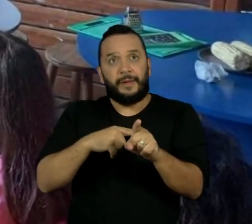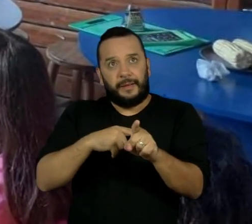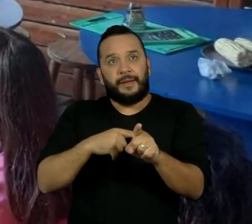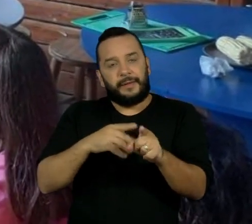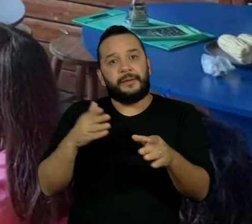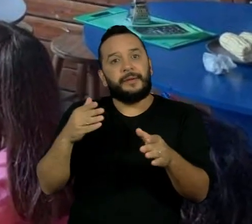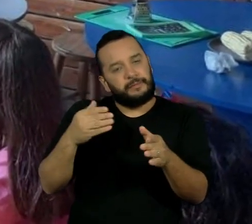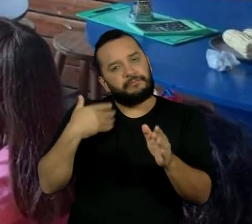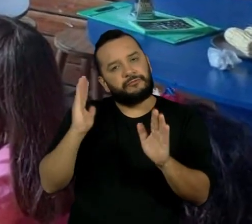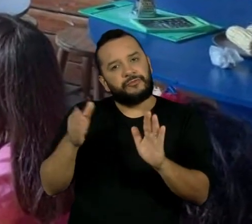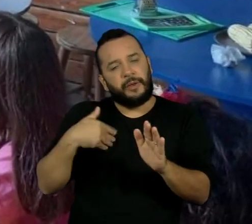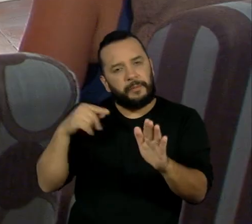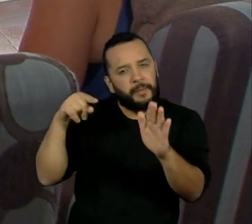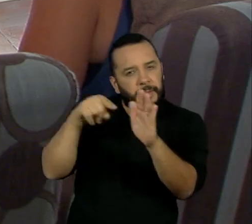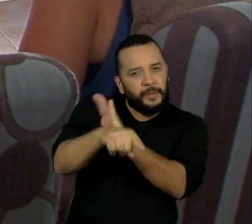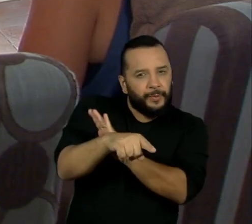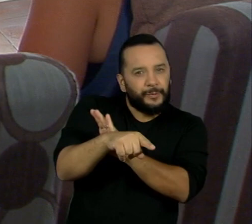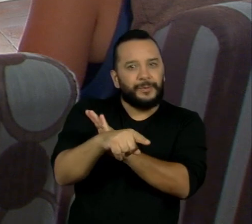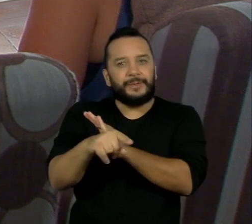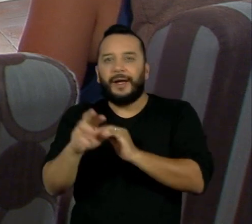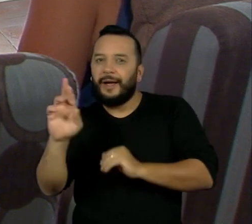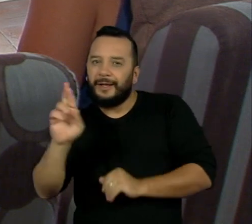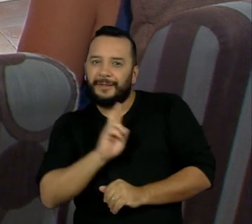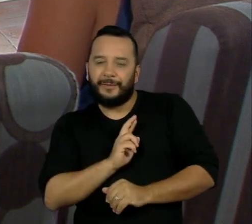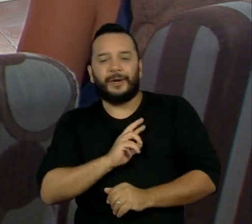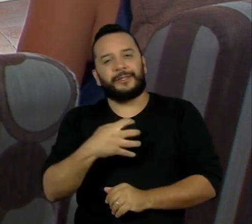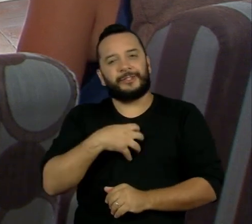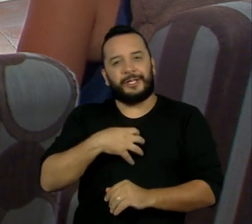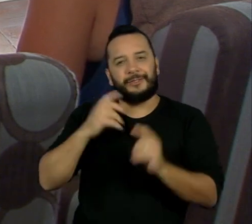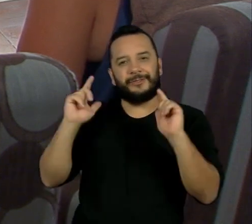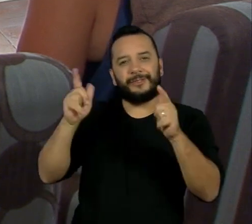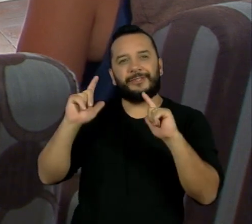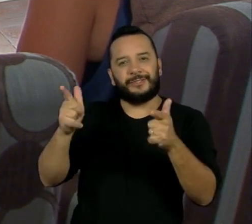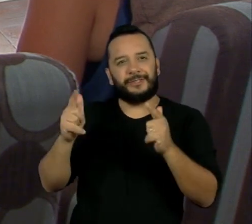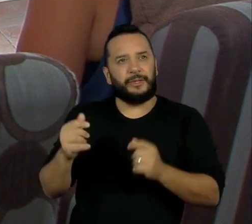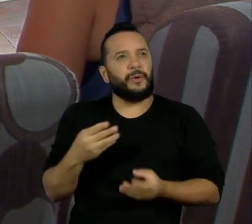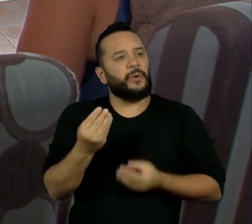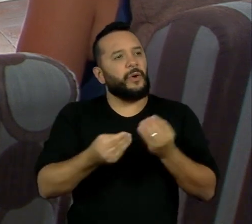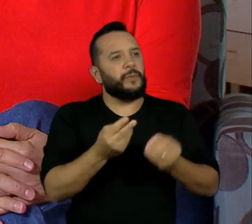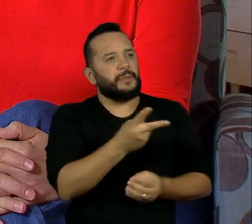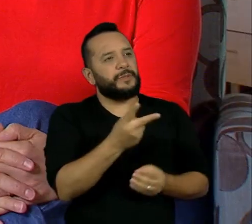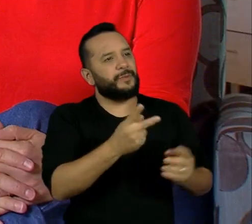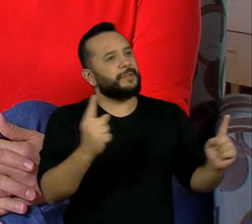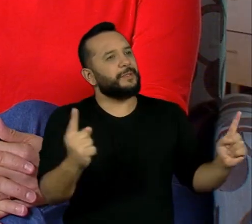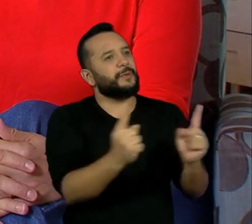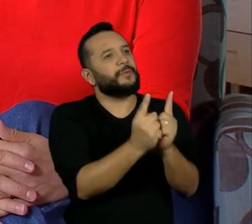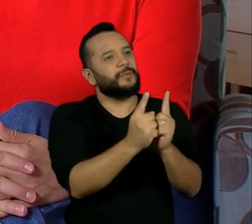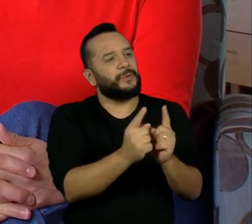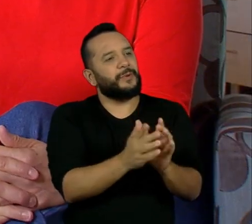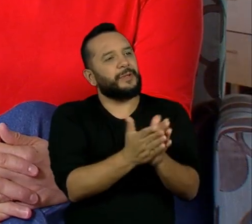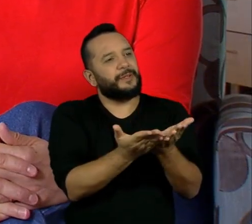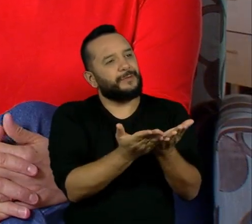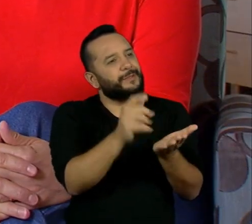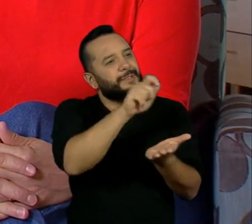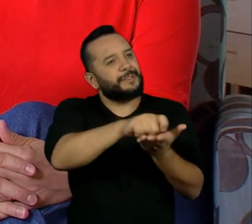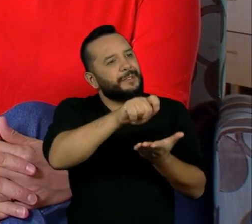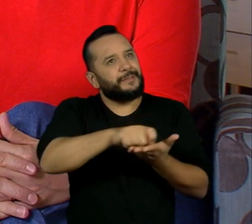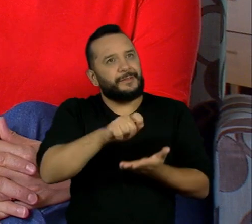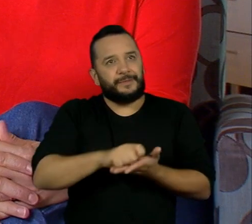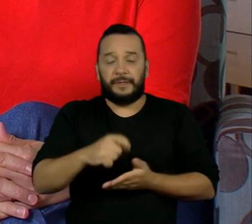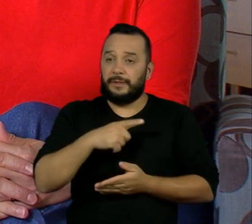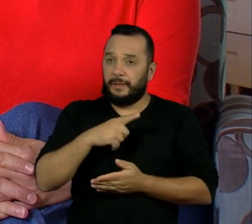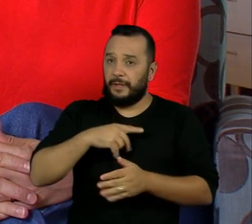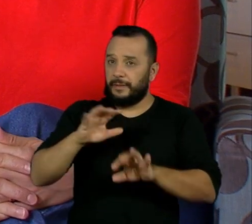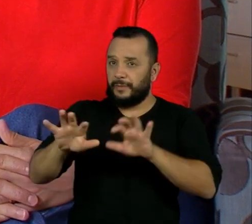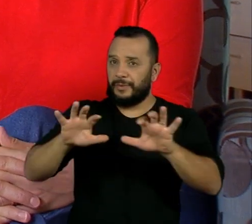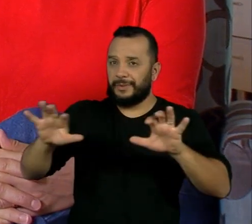forma divertida. Como é que se deu o encontro de vocês as duas para escrever esse livro? Ambas foram na exposição Prato do